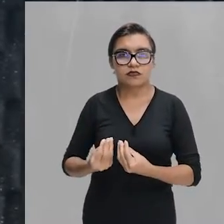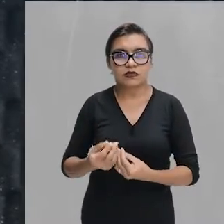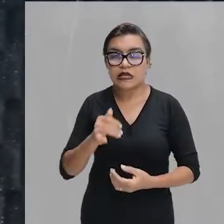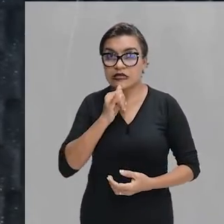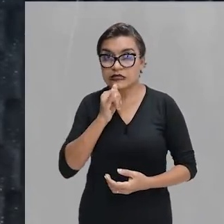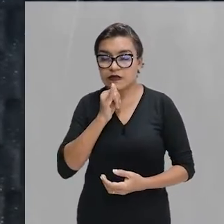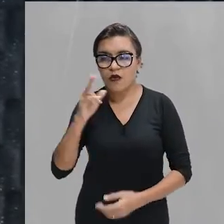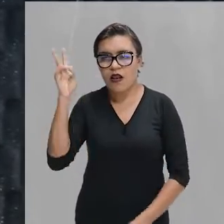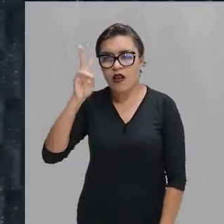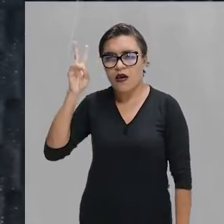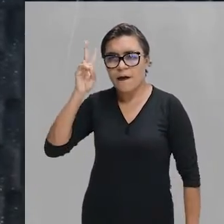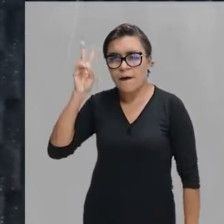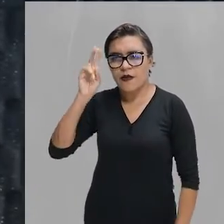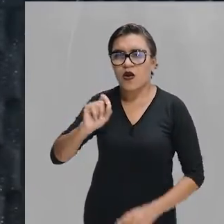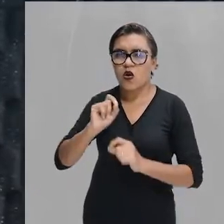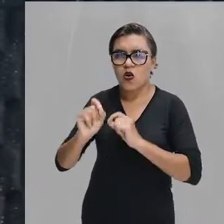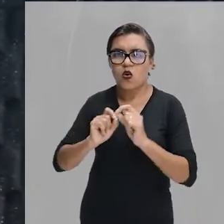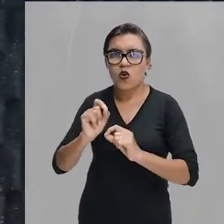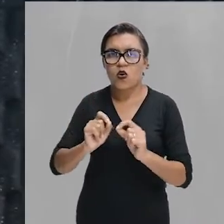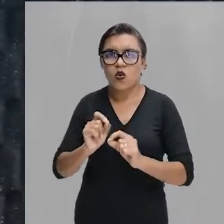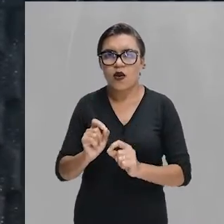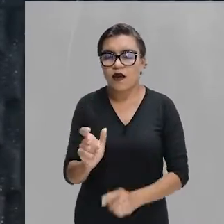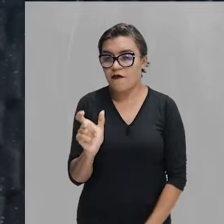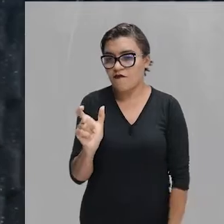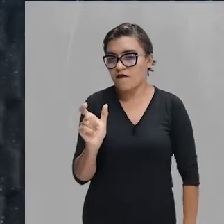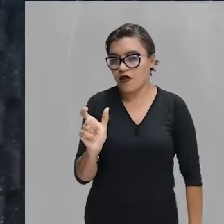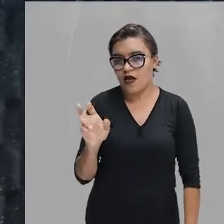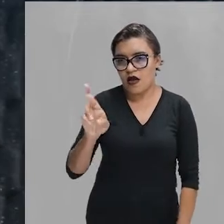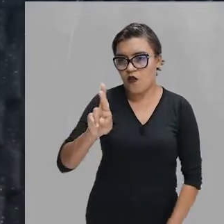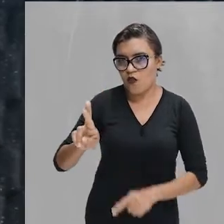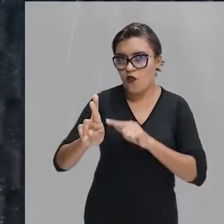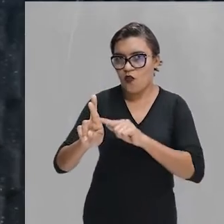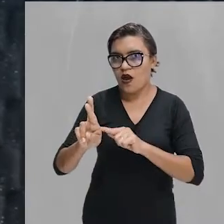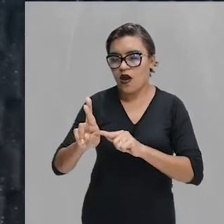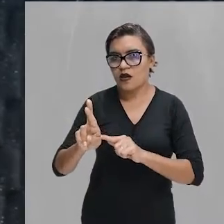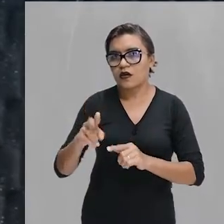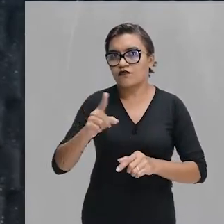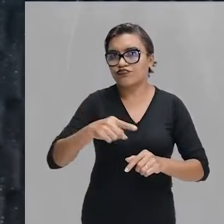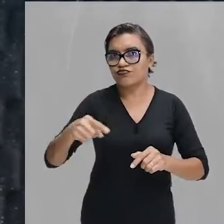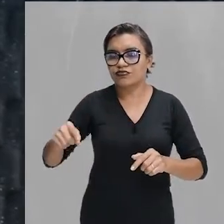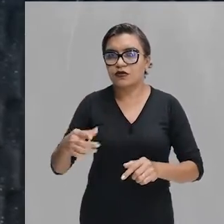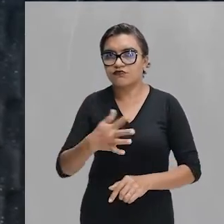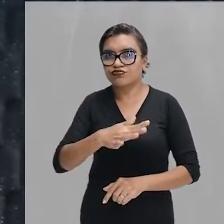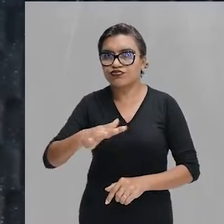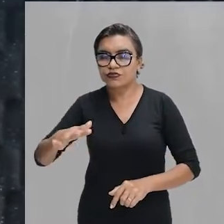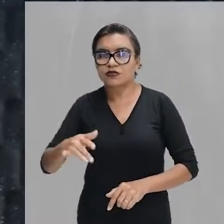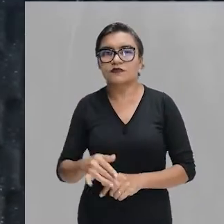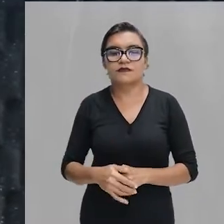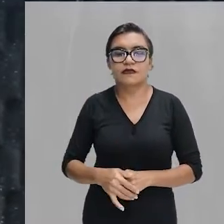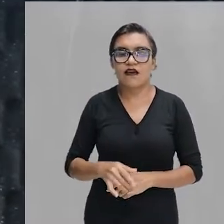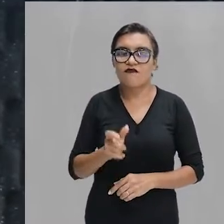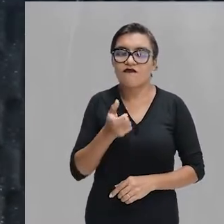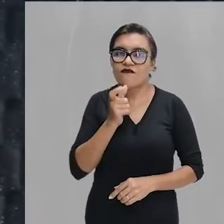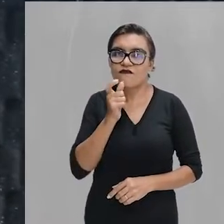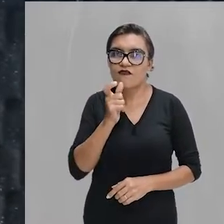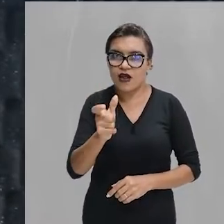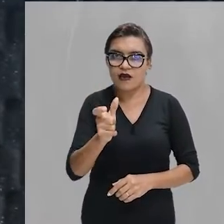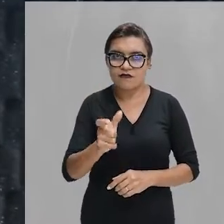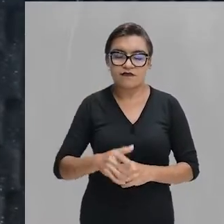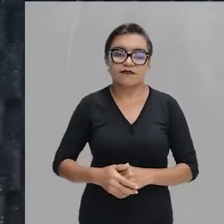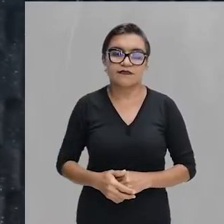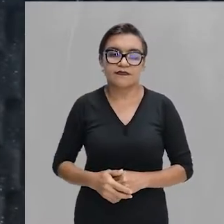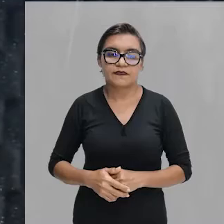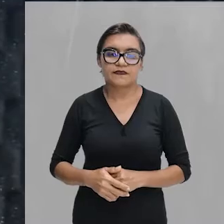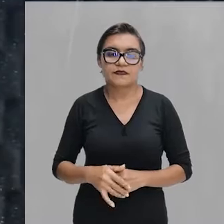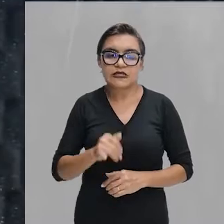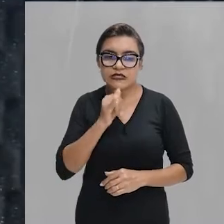lembrando que a pronúncia do R em espanhol é sempre vibrante. Então, romper-se, quebrar-se.